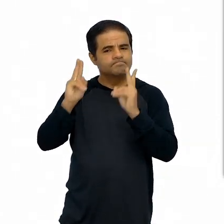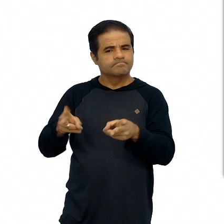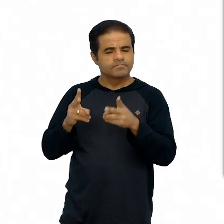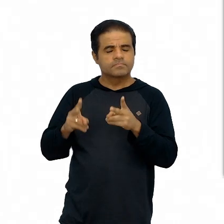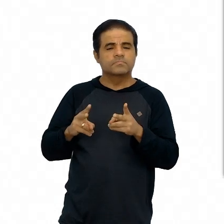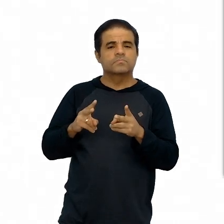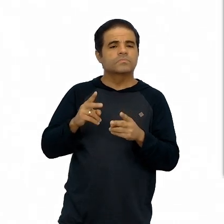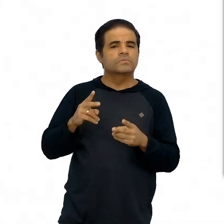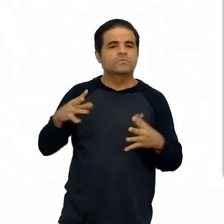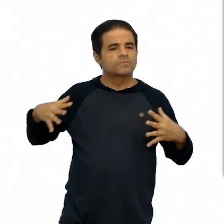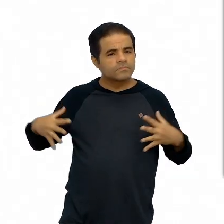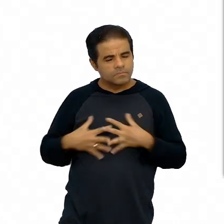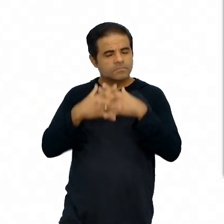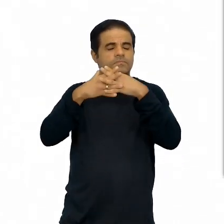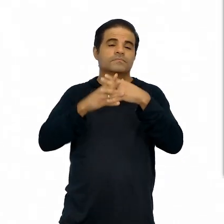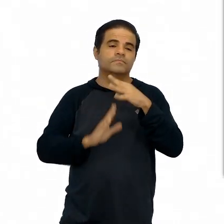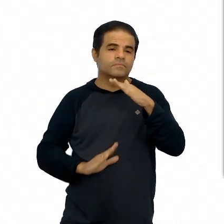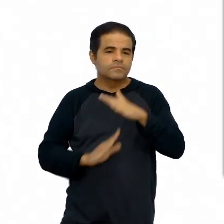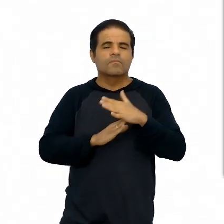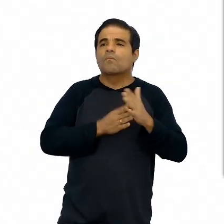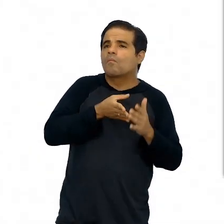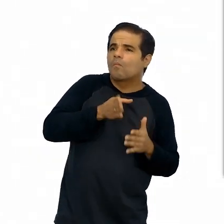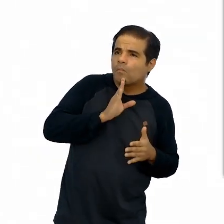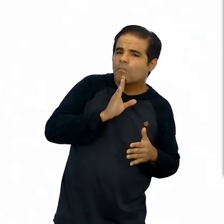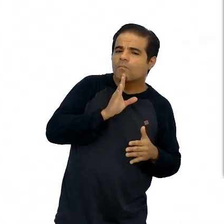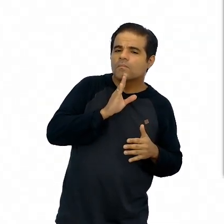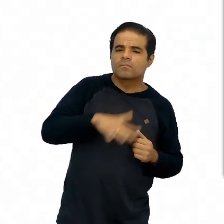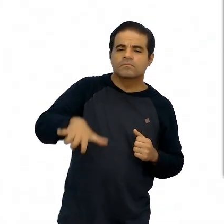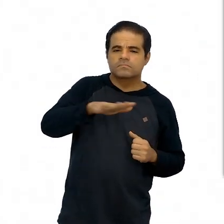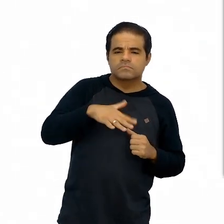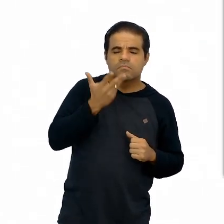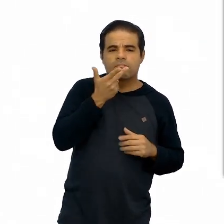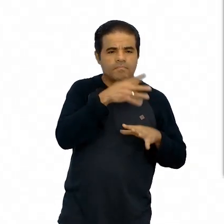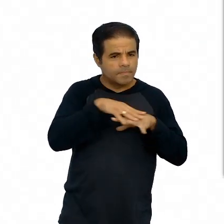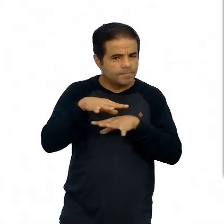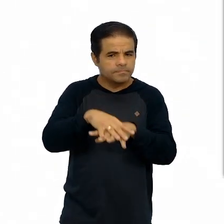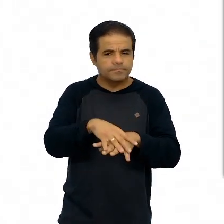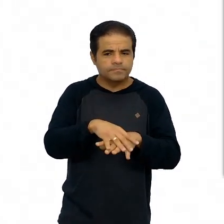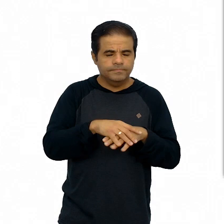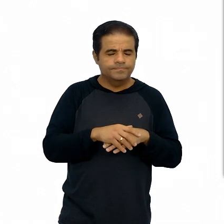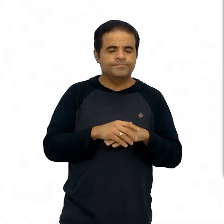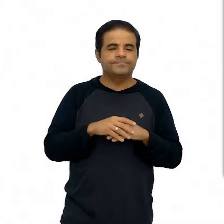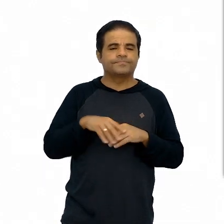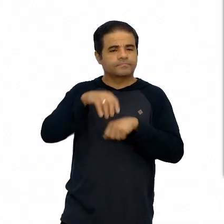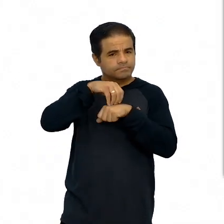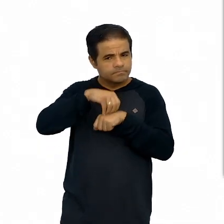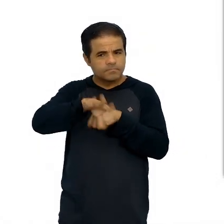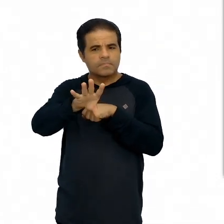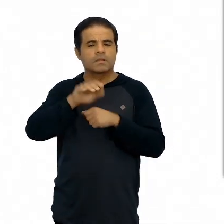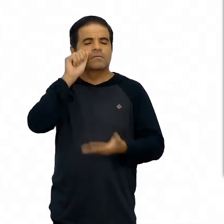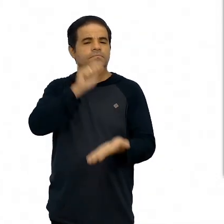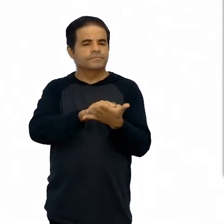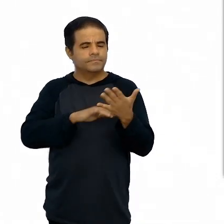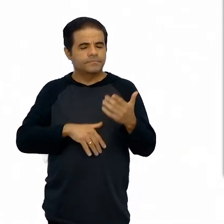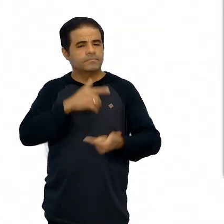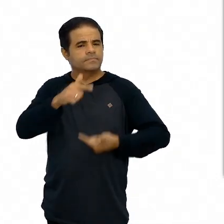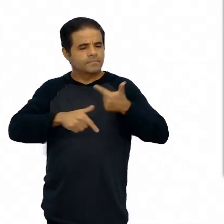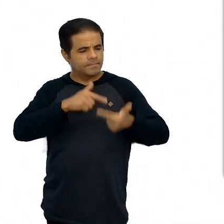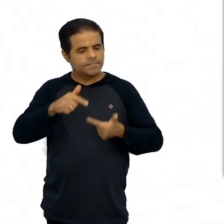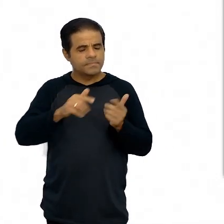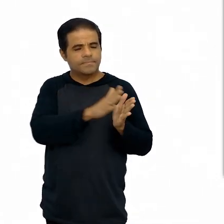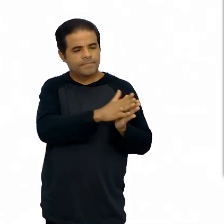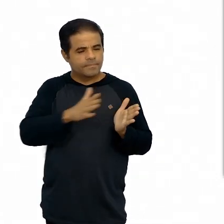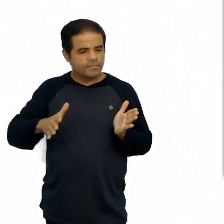o que implica no conhecimento sobre os estudantes e a matemática. Ao atribuir uma tarefa, o professor